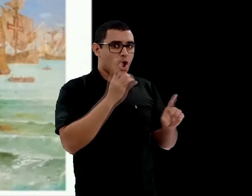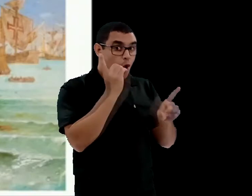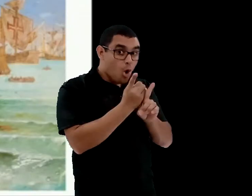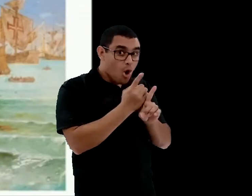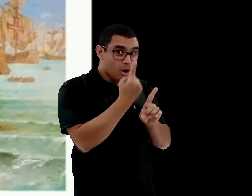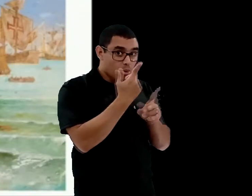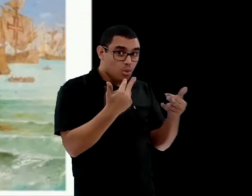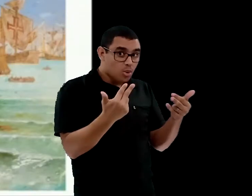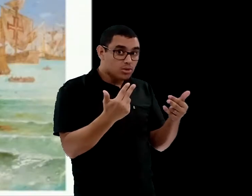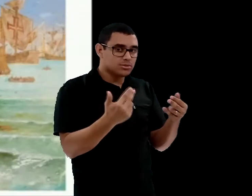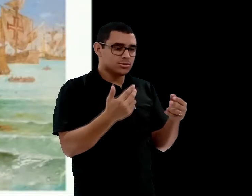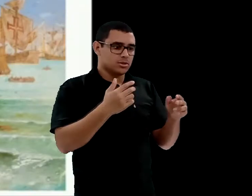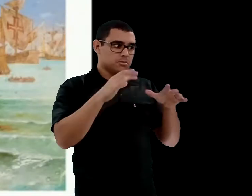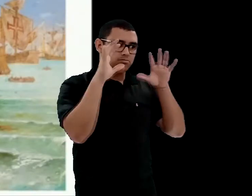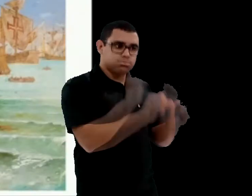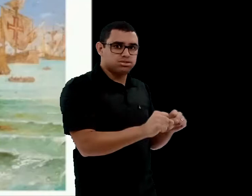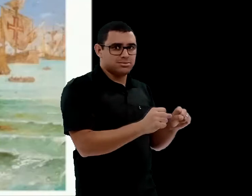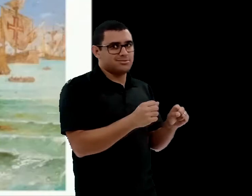Há uma conquista de fato.